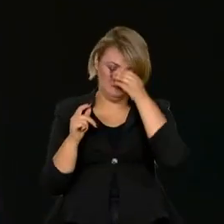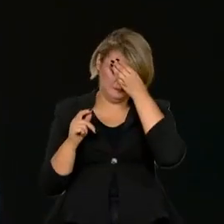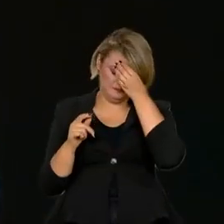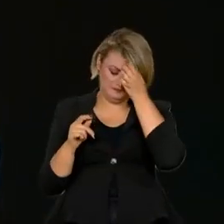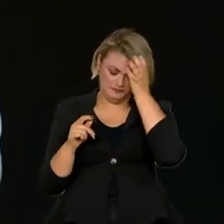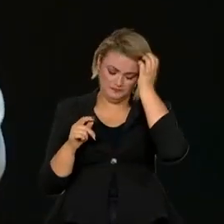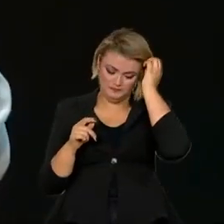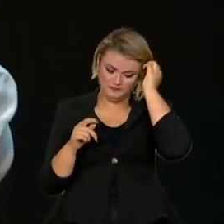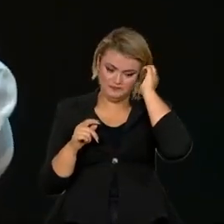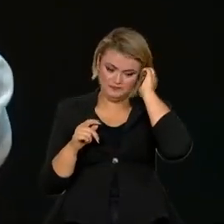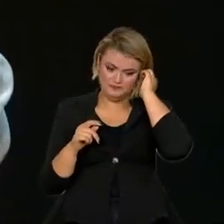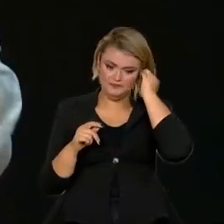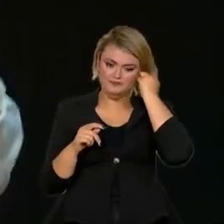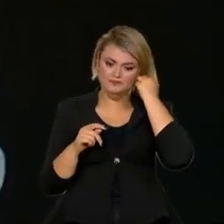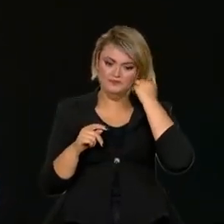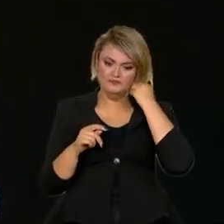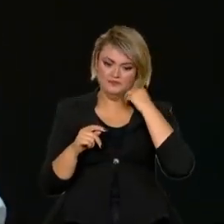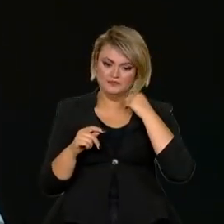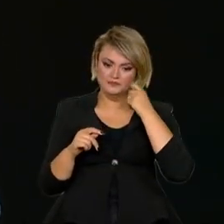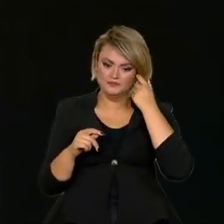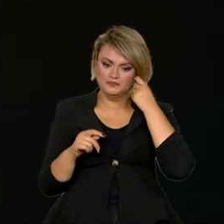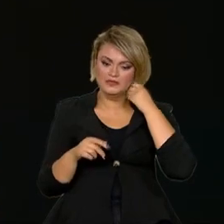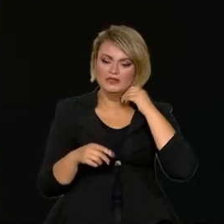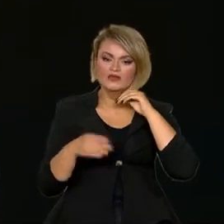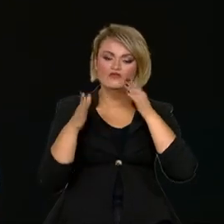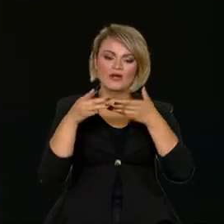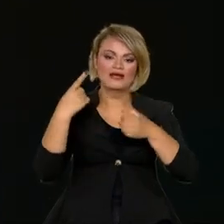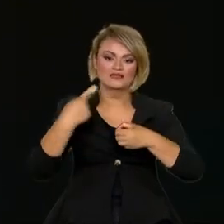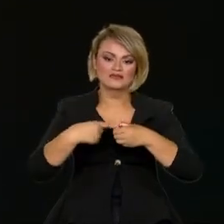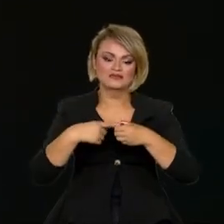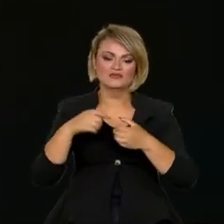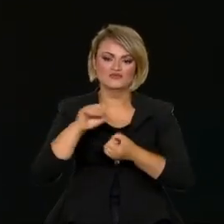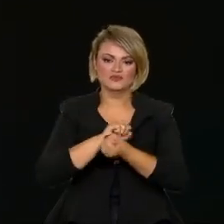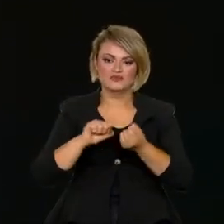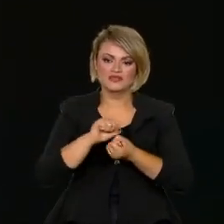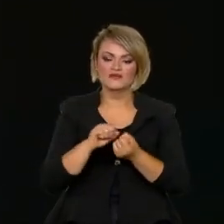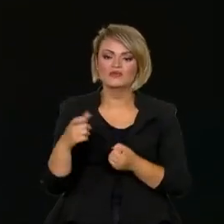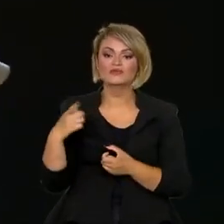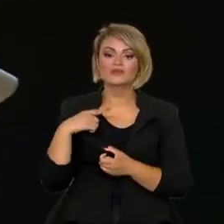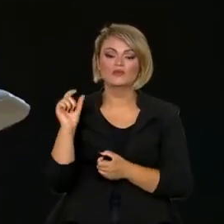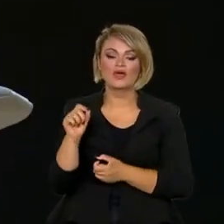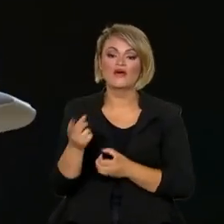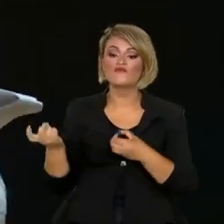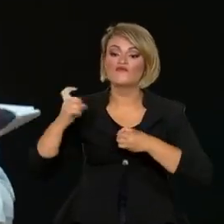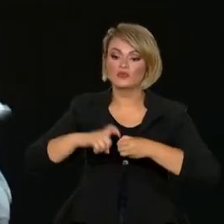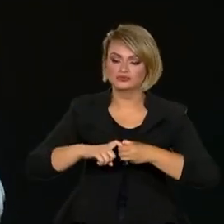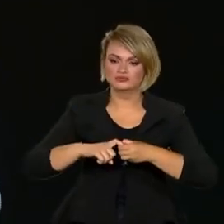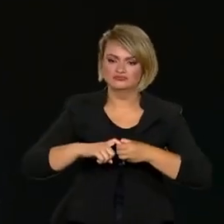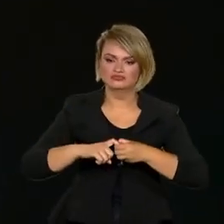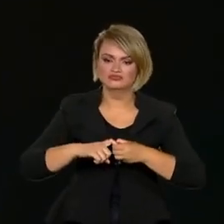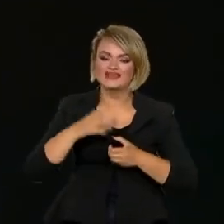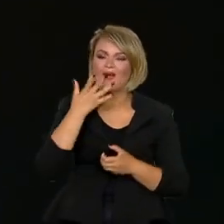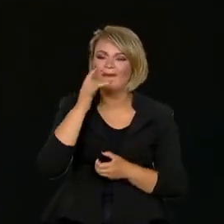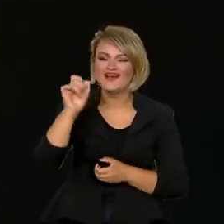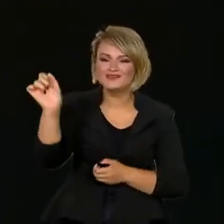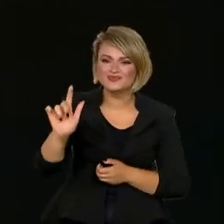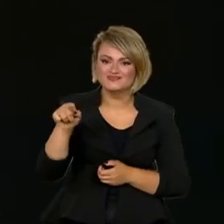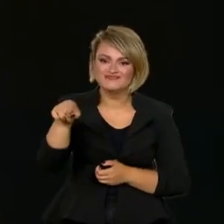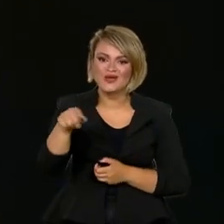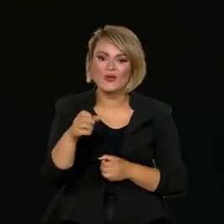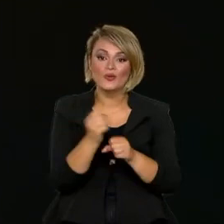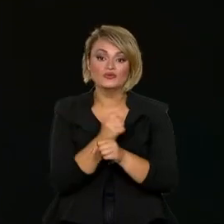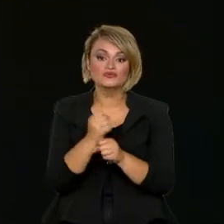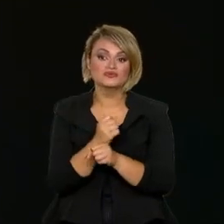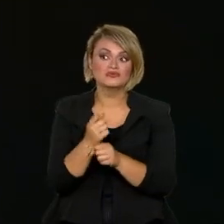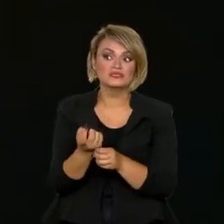Ainda em cidades sustentáveis e resilientes, nós temos aqui a retomada, todas em azul, então, obras estão